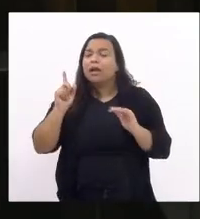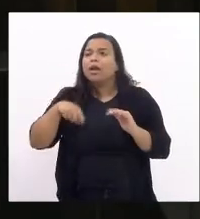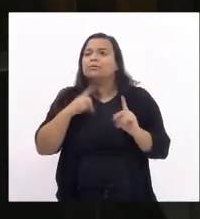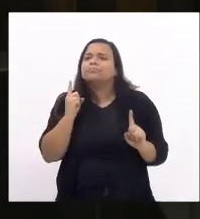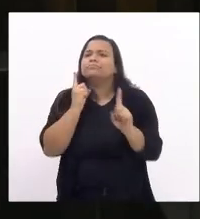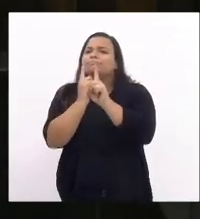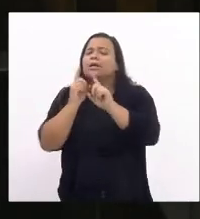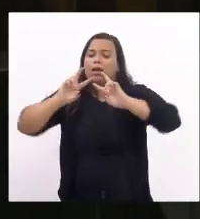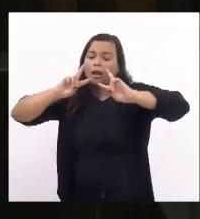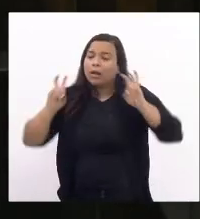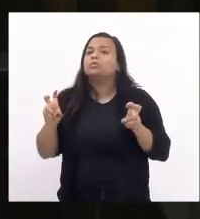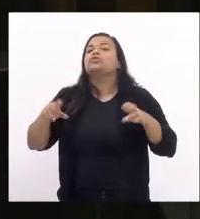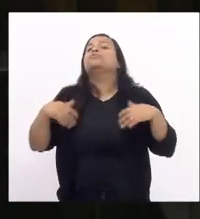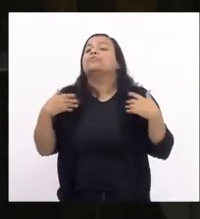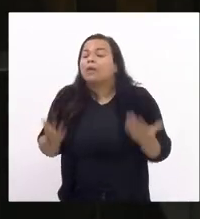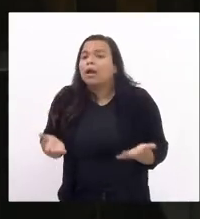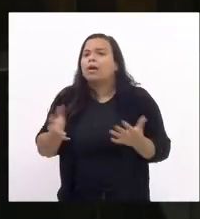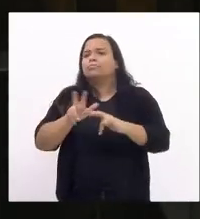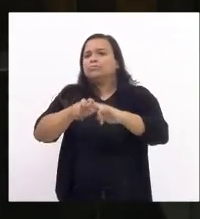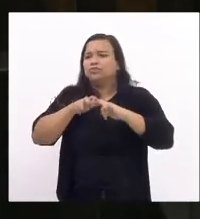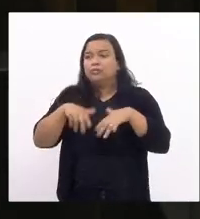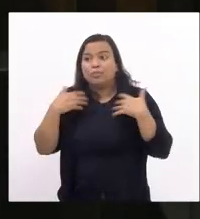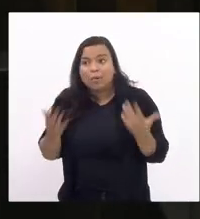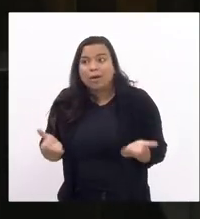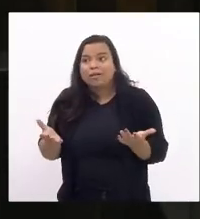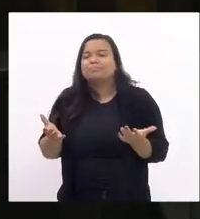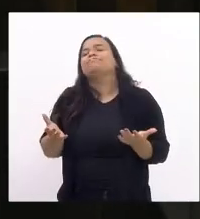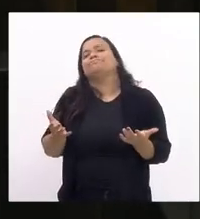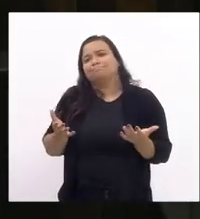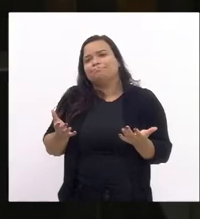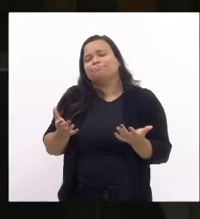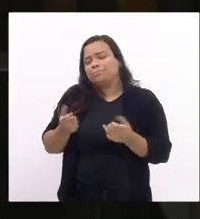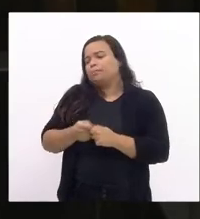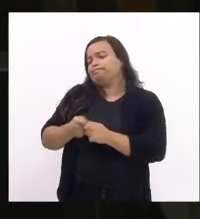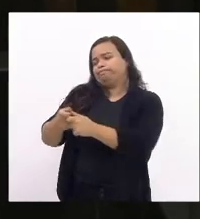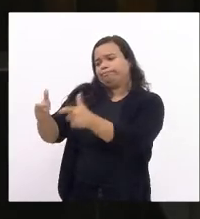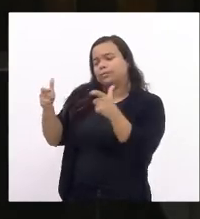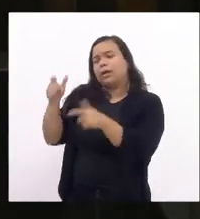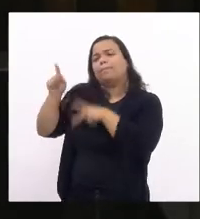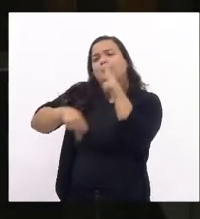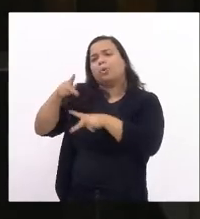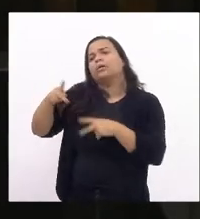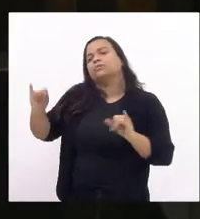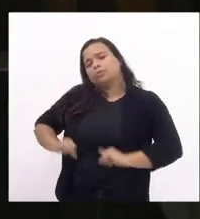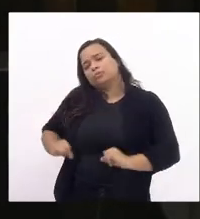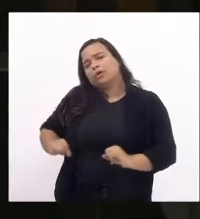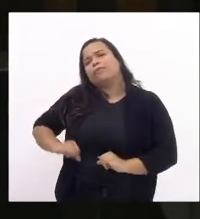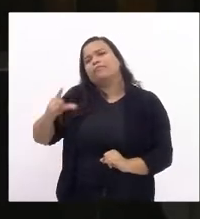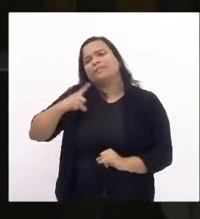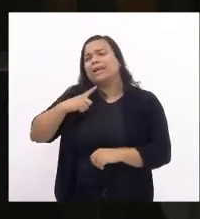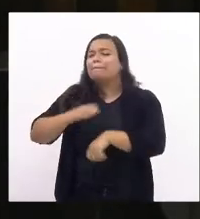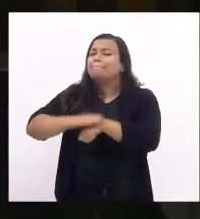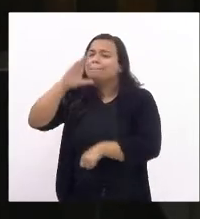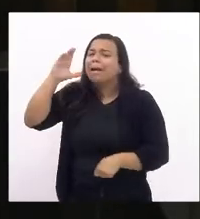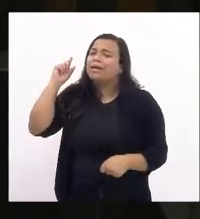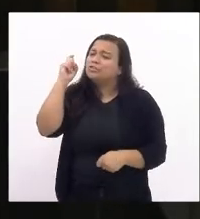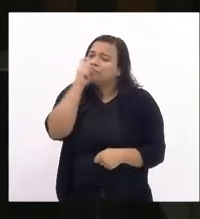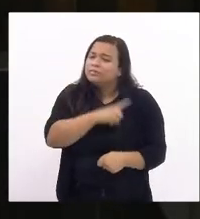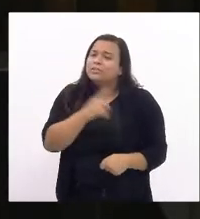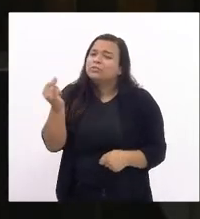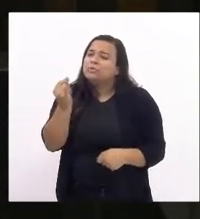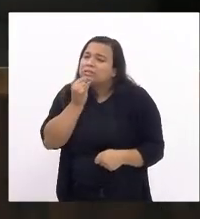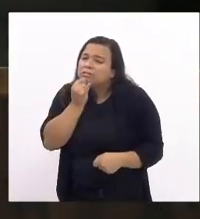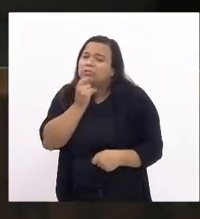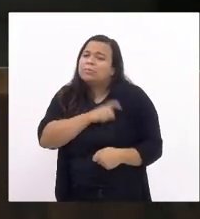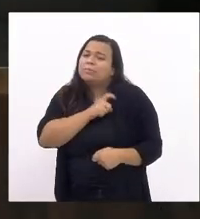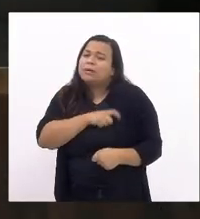fundo do que leva uma parcela enorme da nossa população a vivenciar isso. Sabe o que é mais cruel na tragédia de Petrópolis, deputada Marta